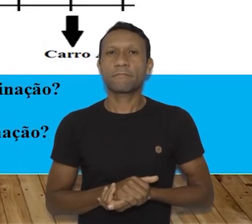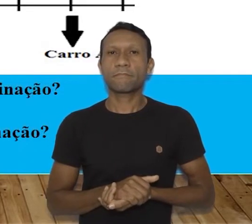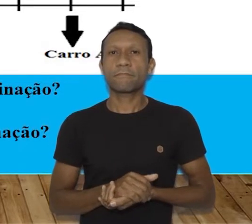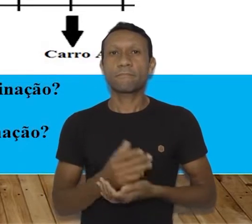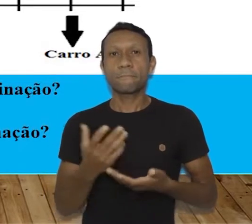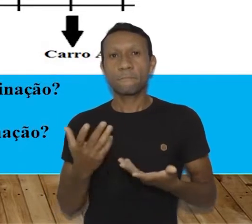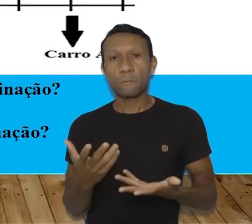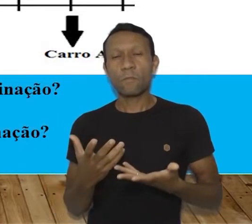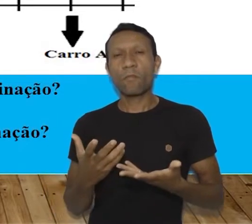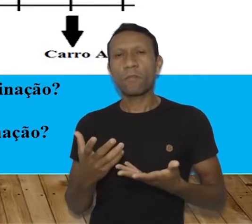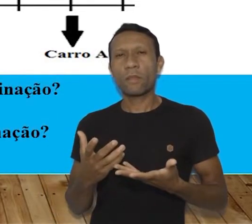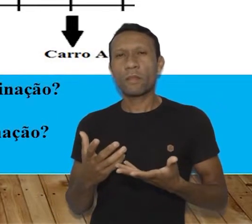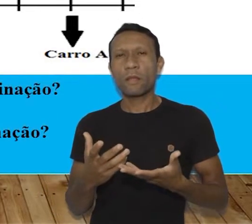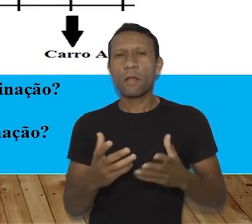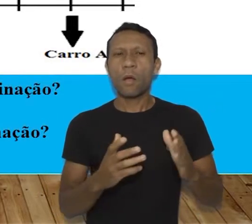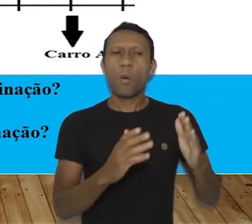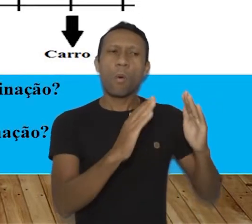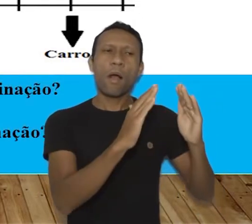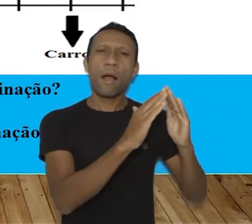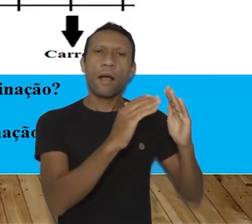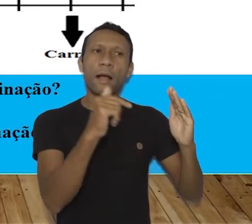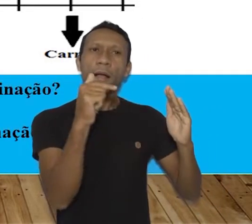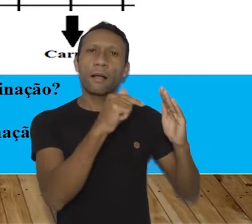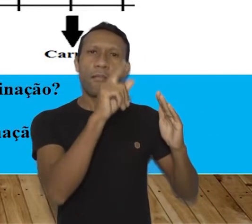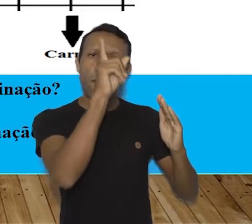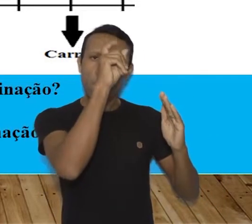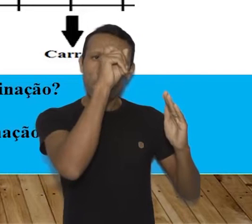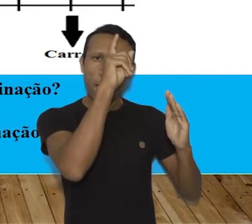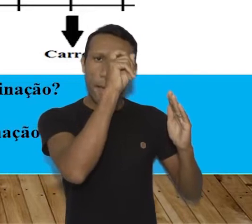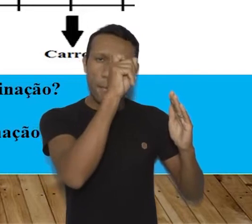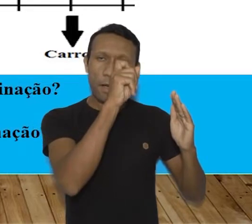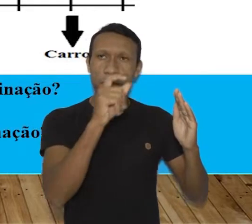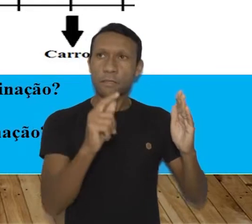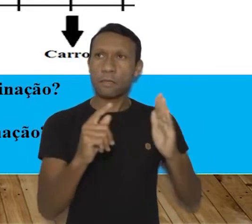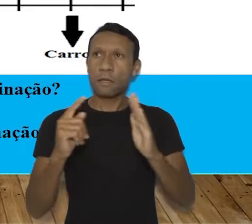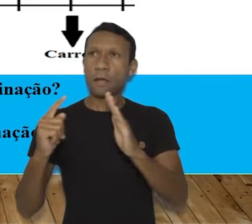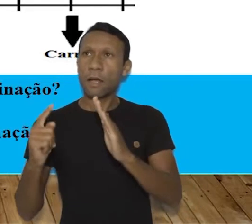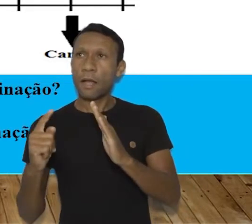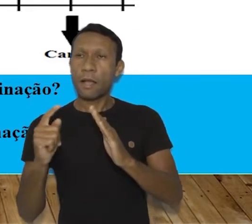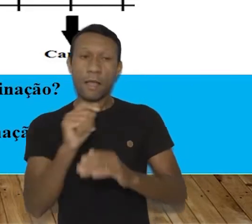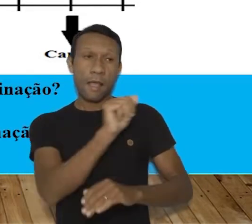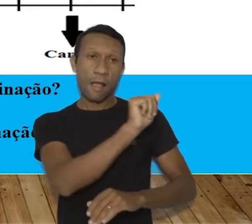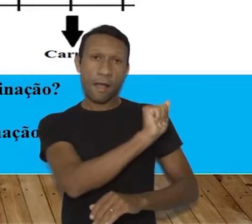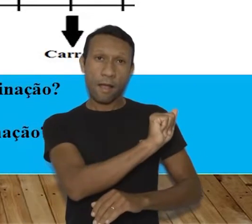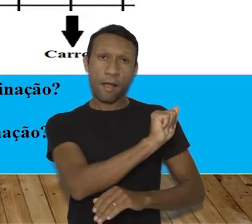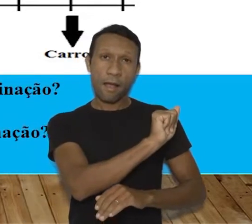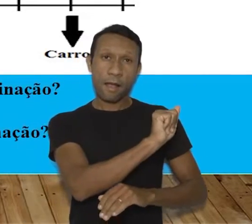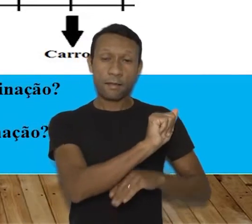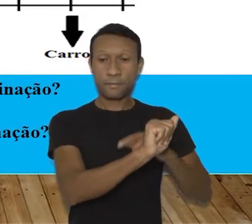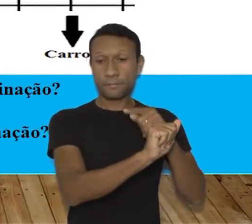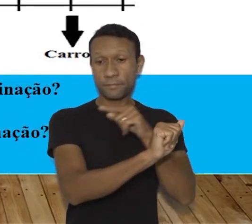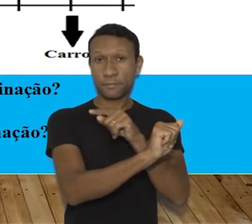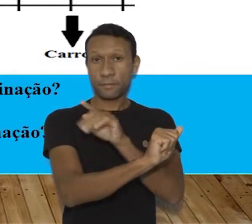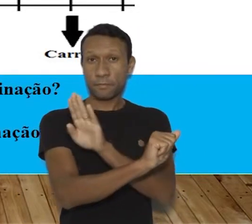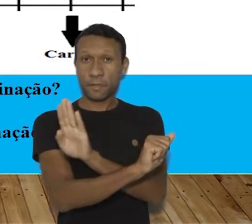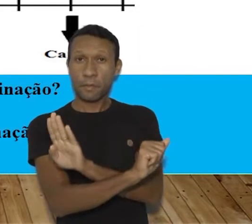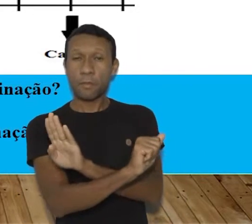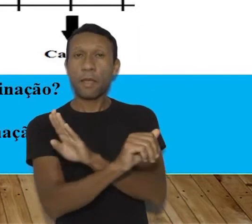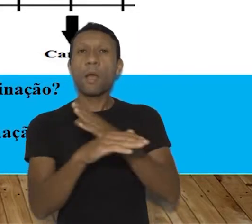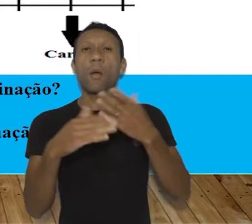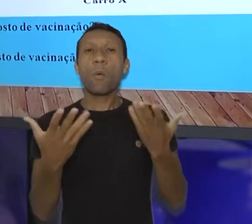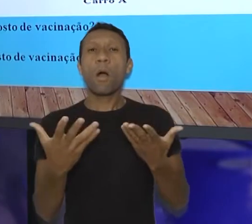o sentido do posto de vacinação para os carros A e B e usando a representação dos números inteiros,